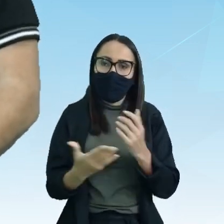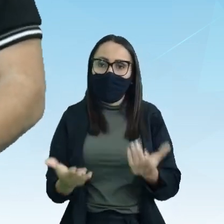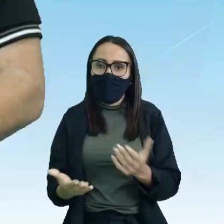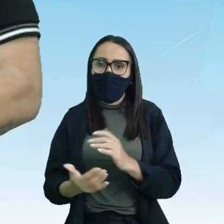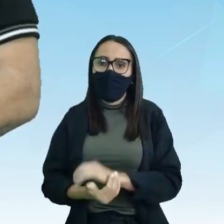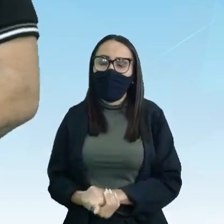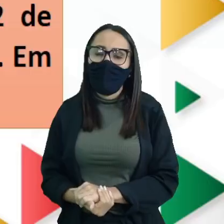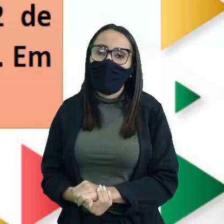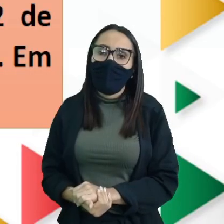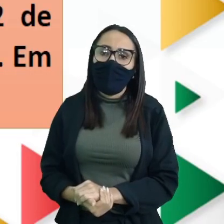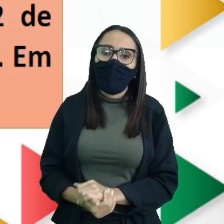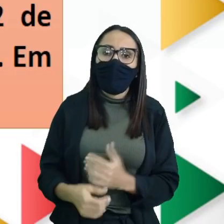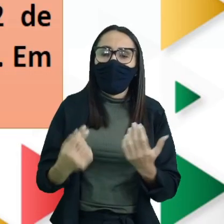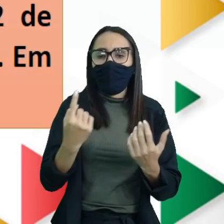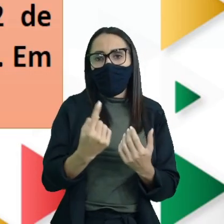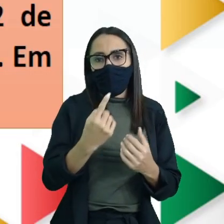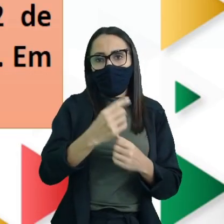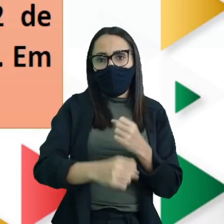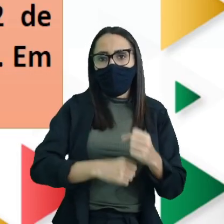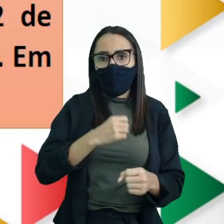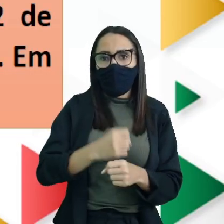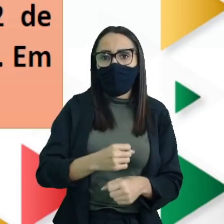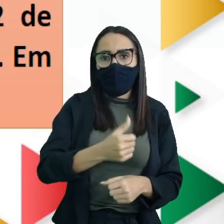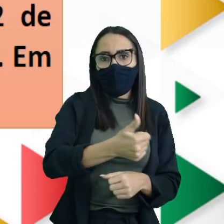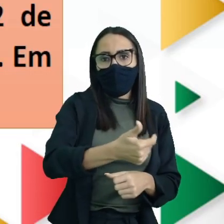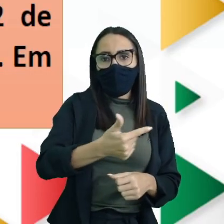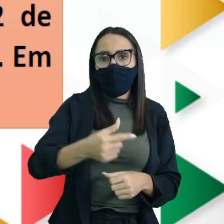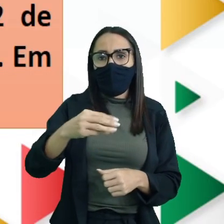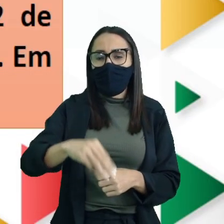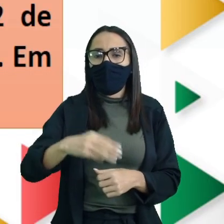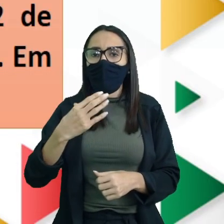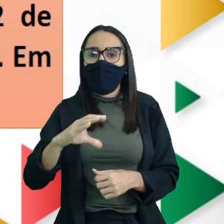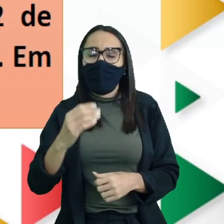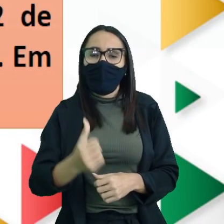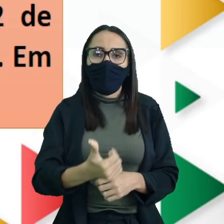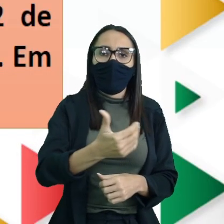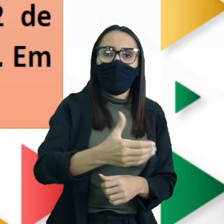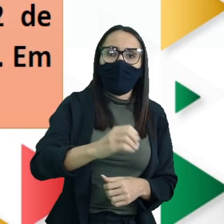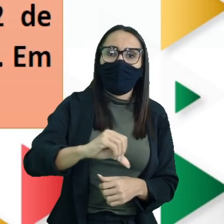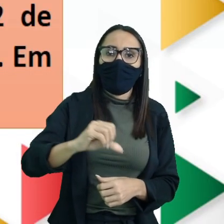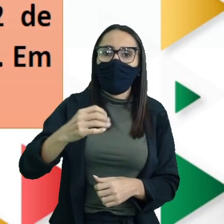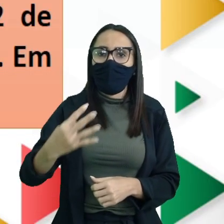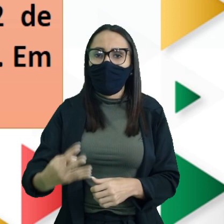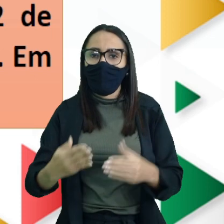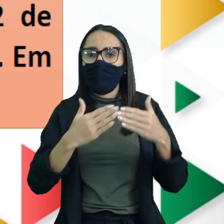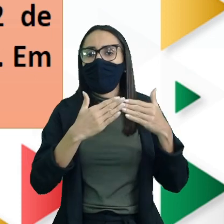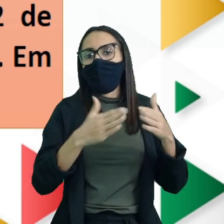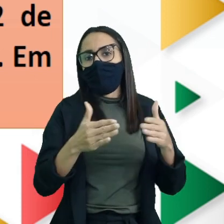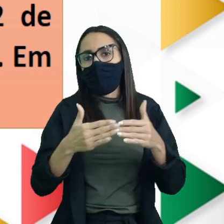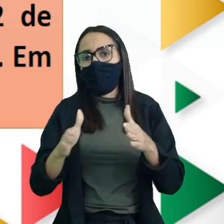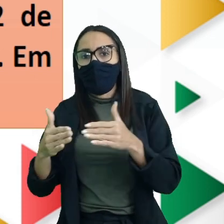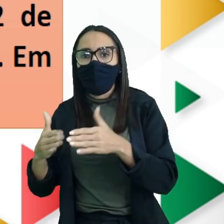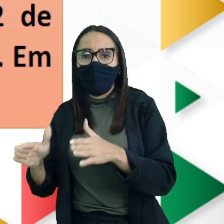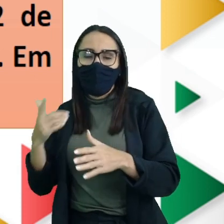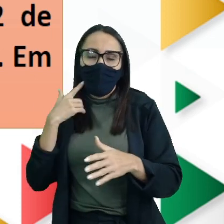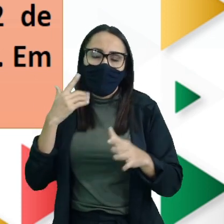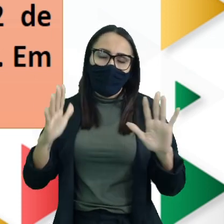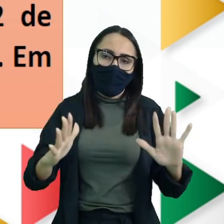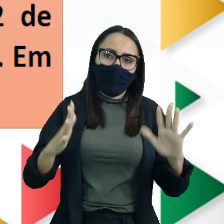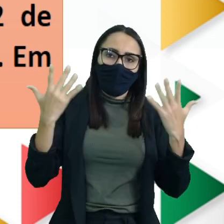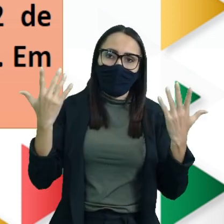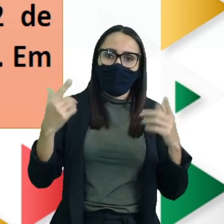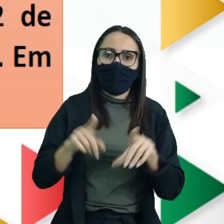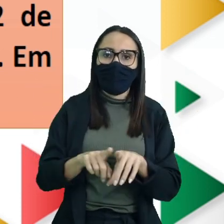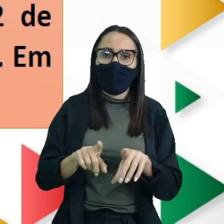obra de reconstrução durou um ano, e em 12 de março de 1994 ele foi reinaugurado com uma grande festa.